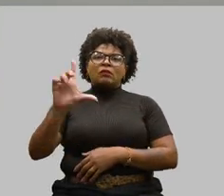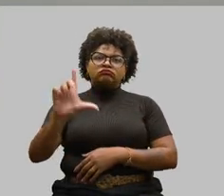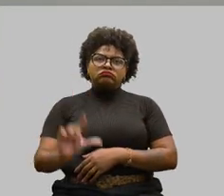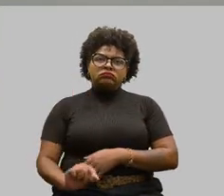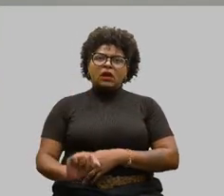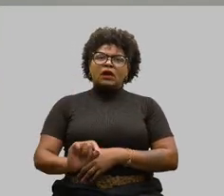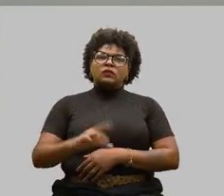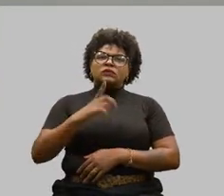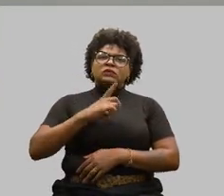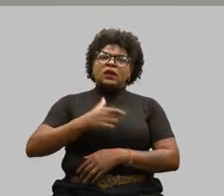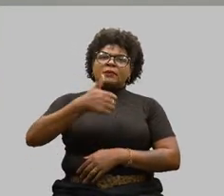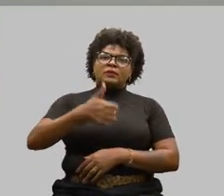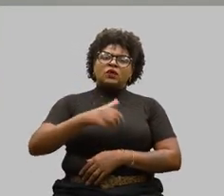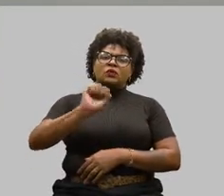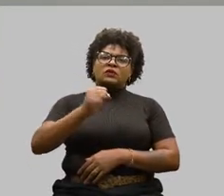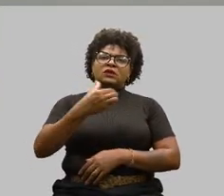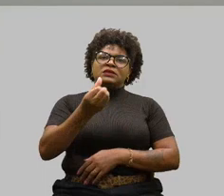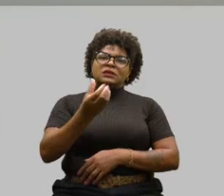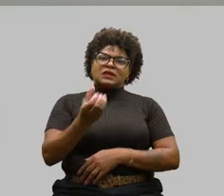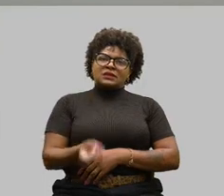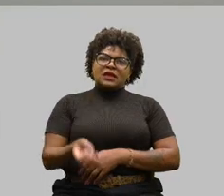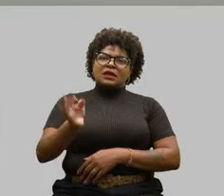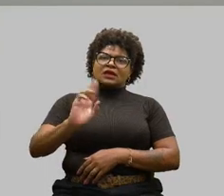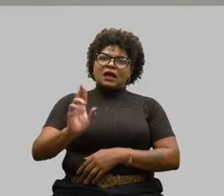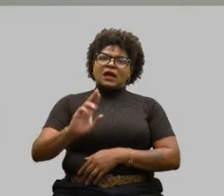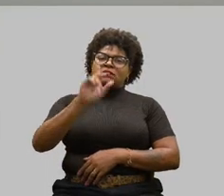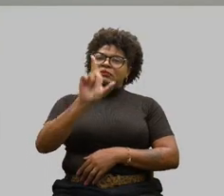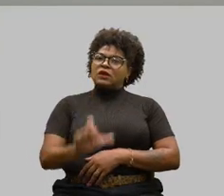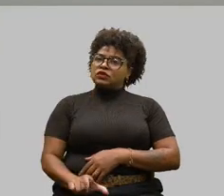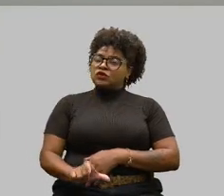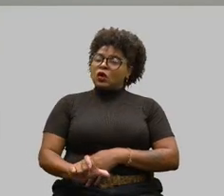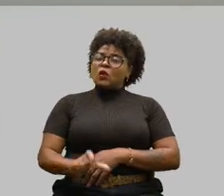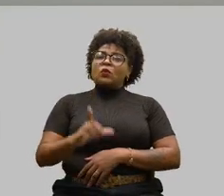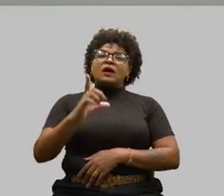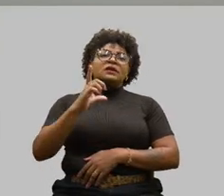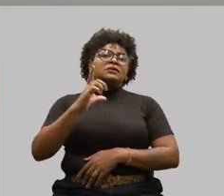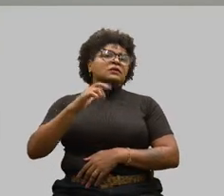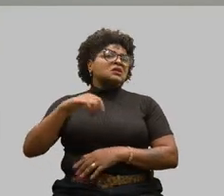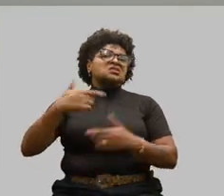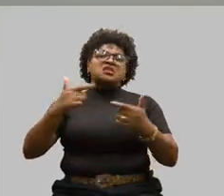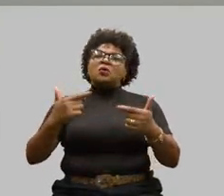1860 enquanto as pessoas sem deficiência recebem